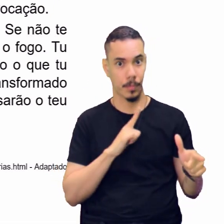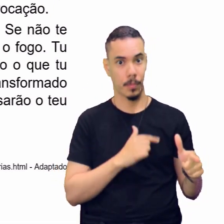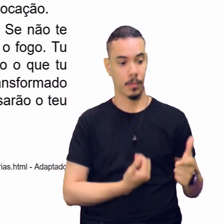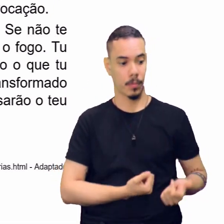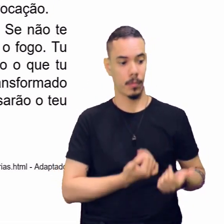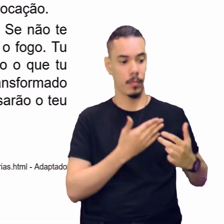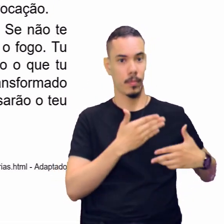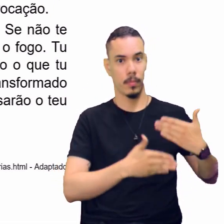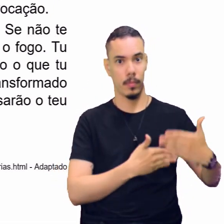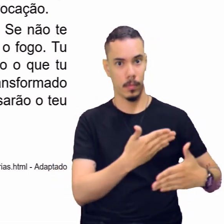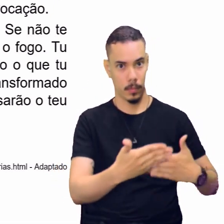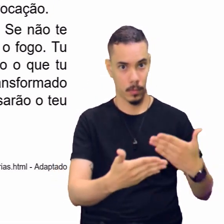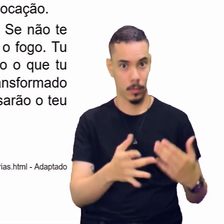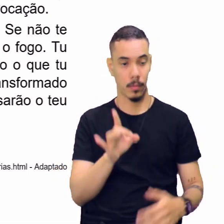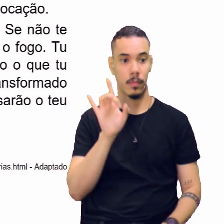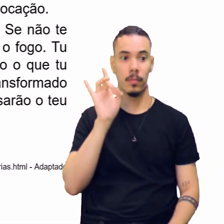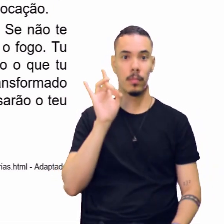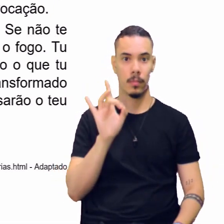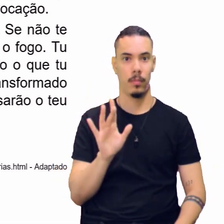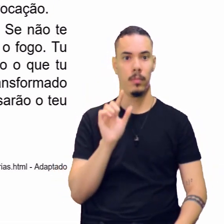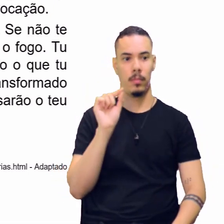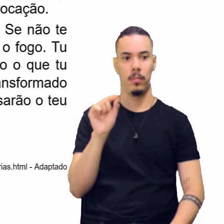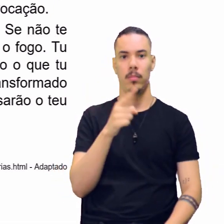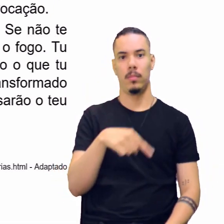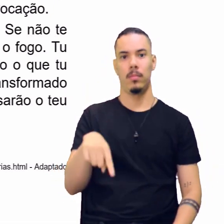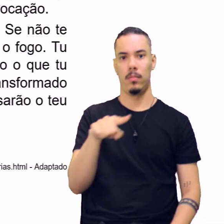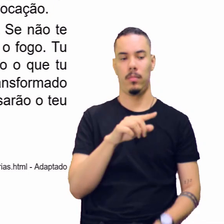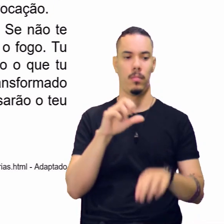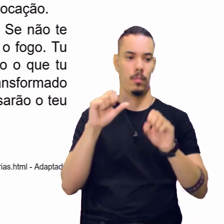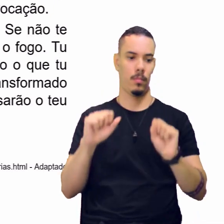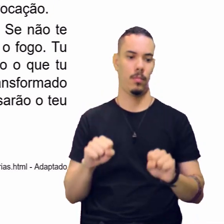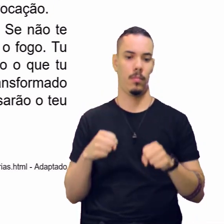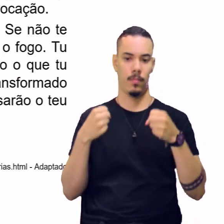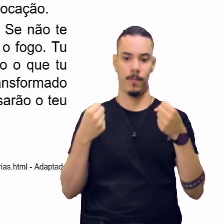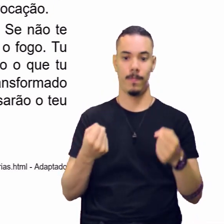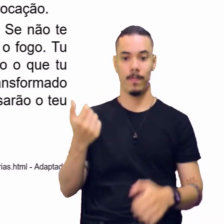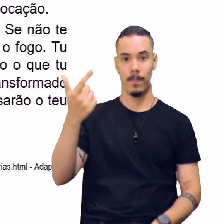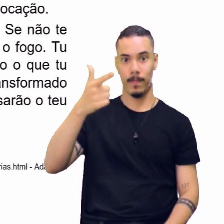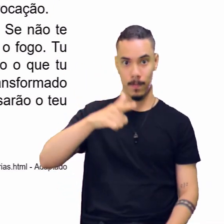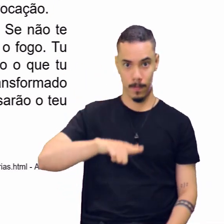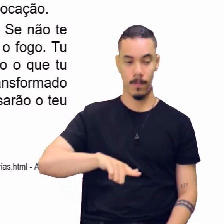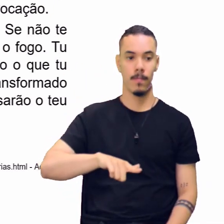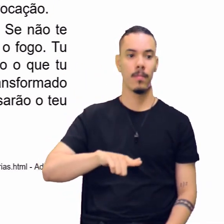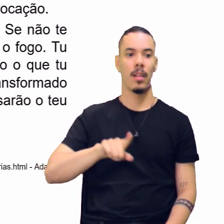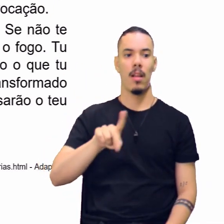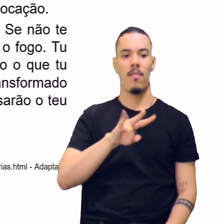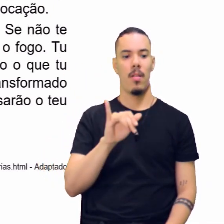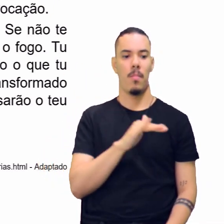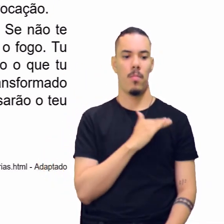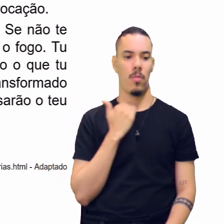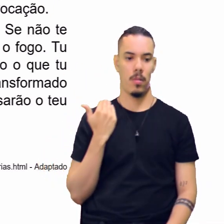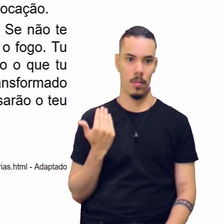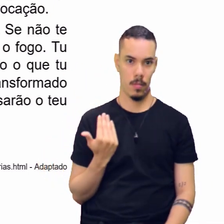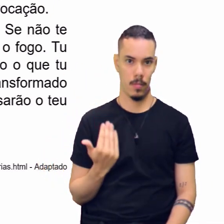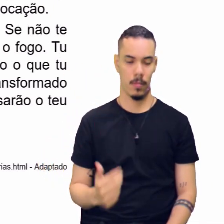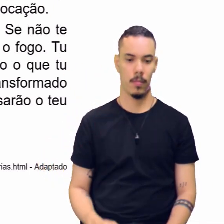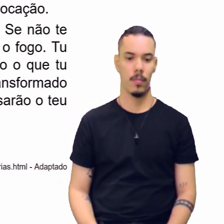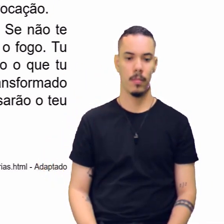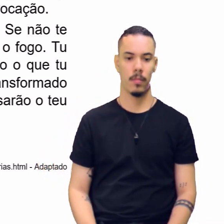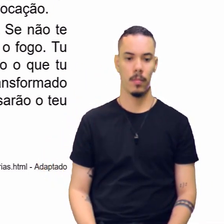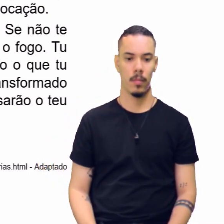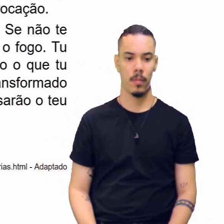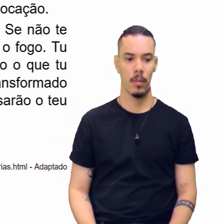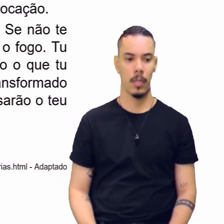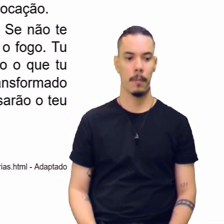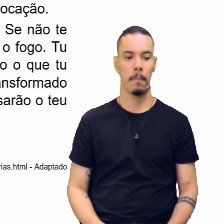adiante. Só quando tu te recusares, então morrerás.